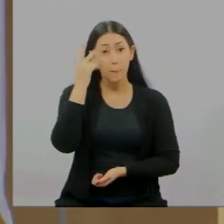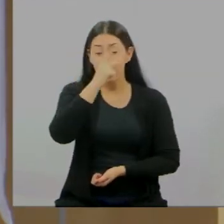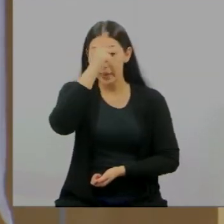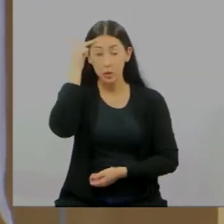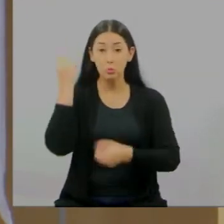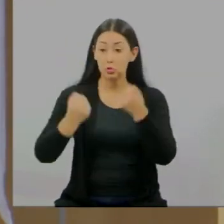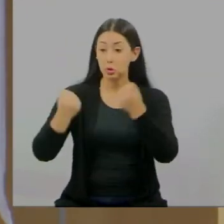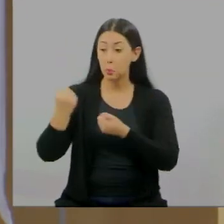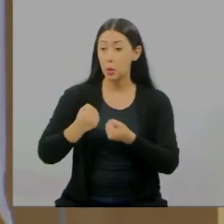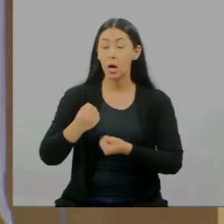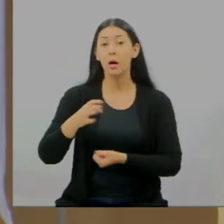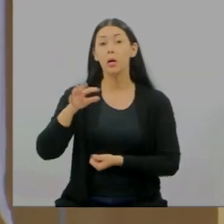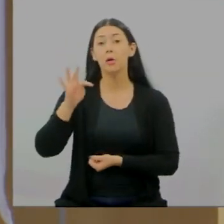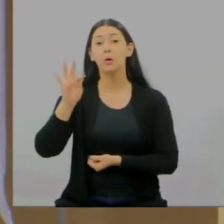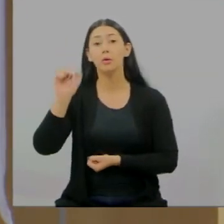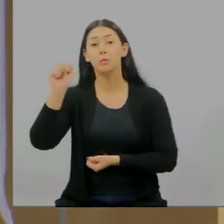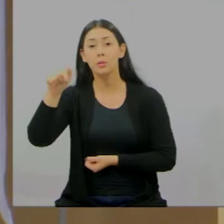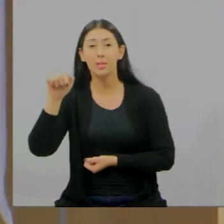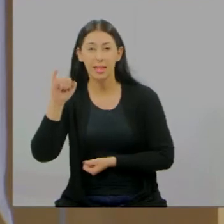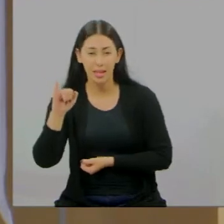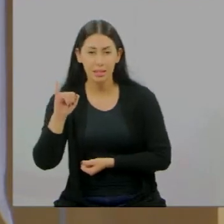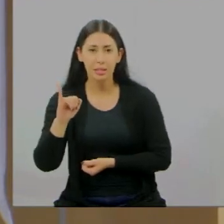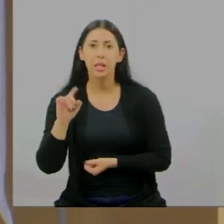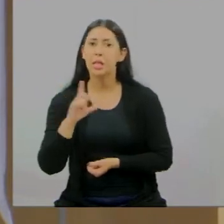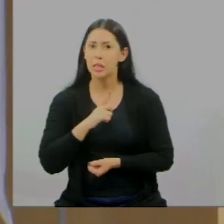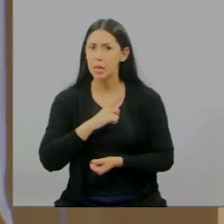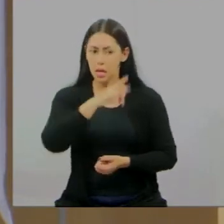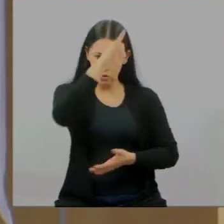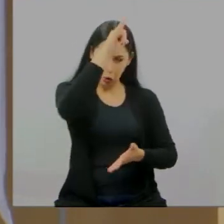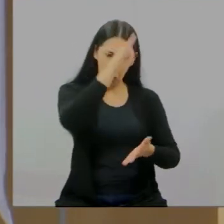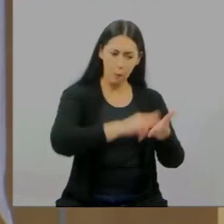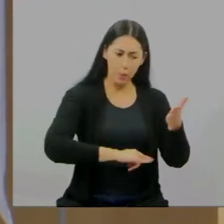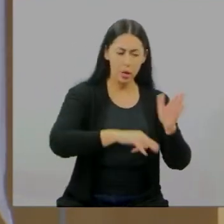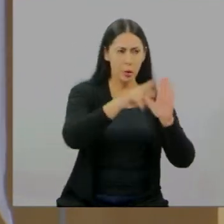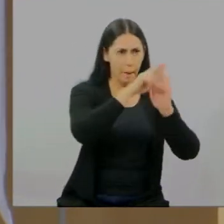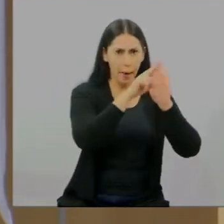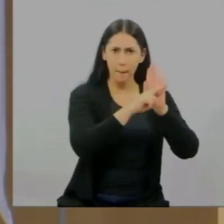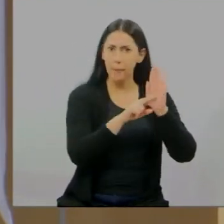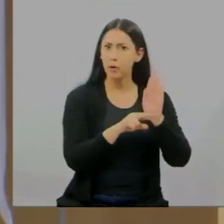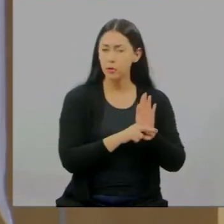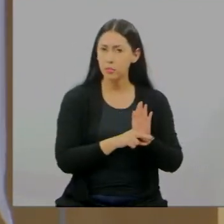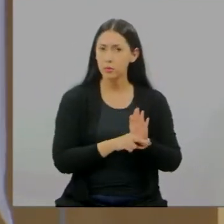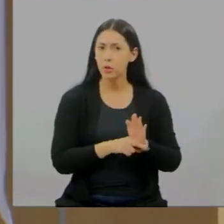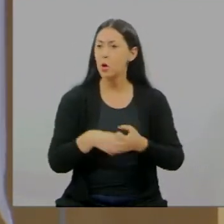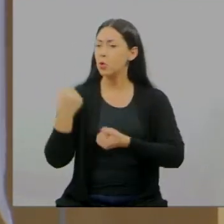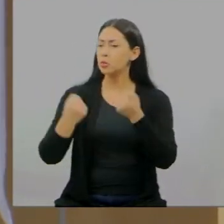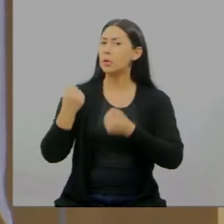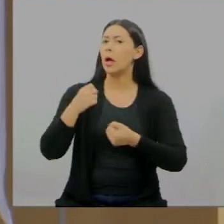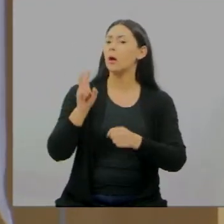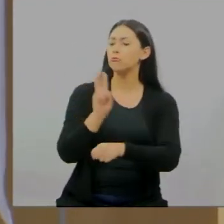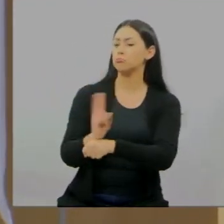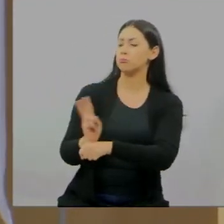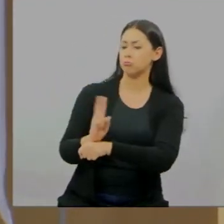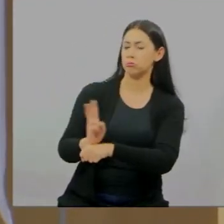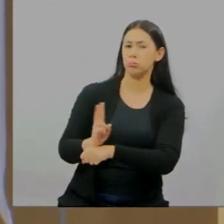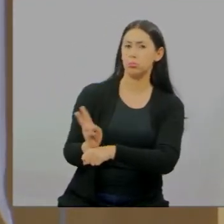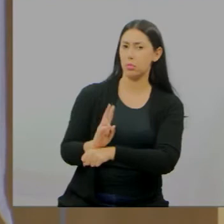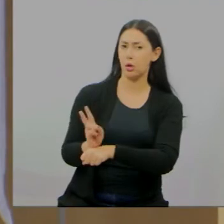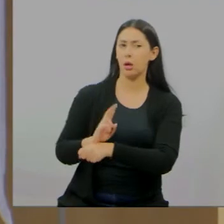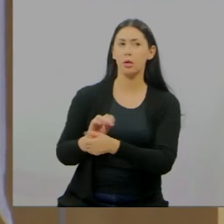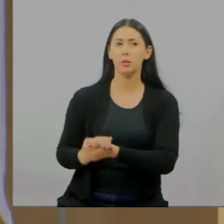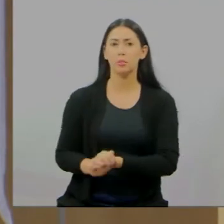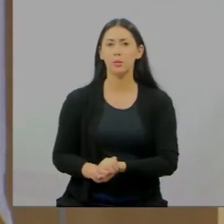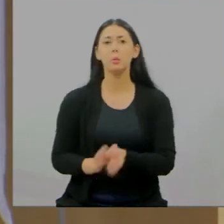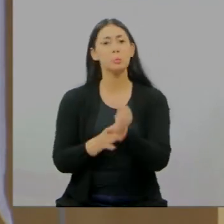taxista é uma associação regularizada, regulamentada. Os carros são vistoriados. Os carros